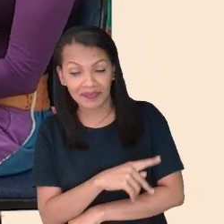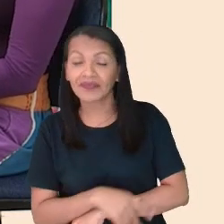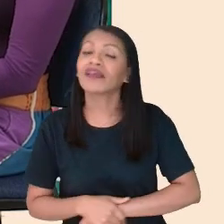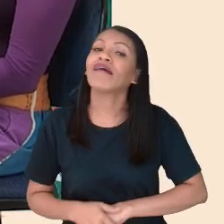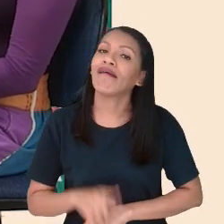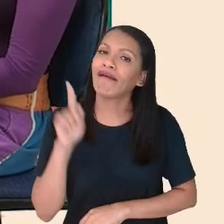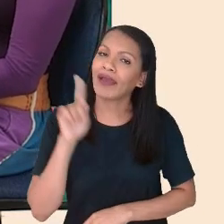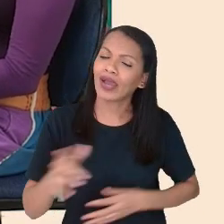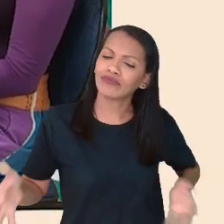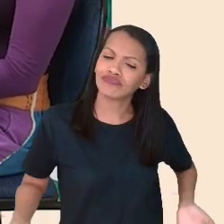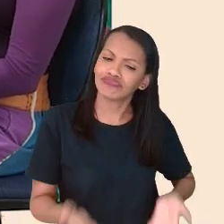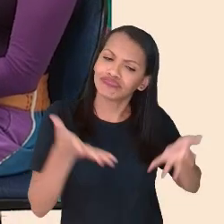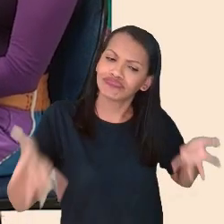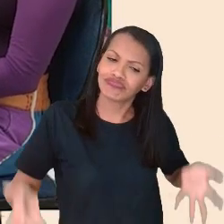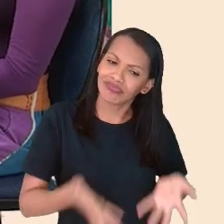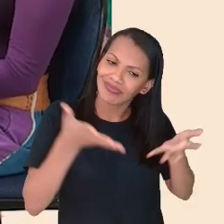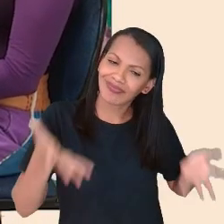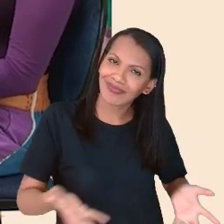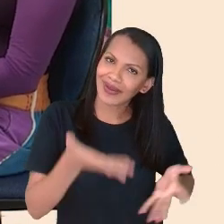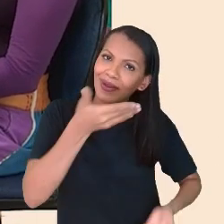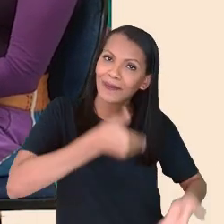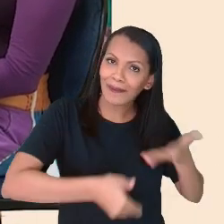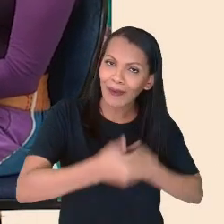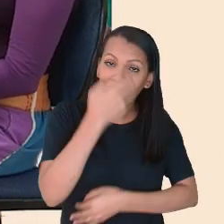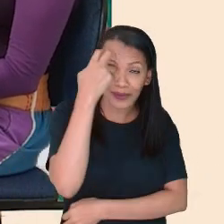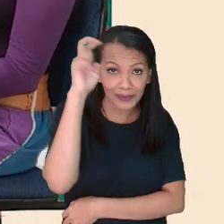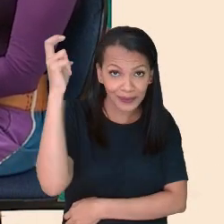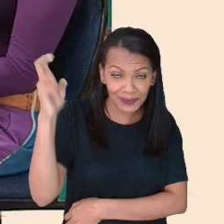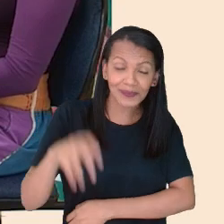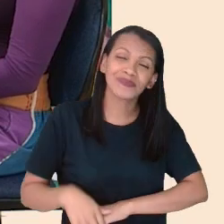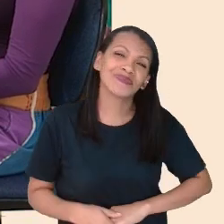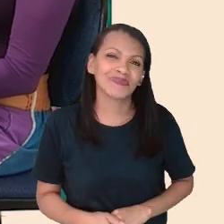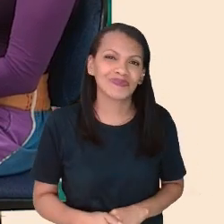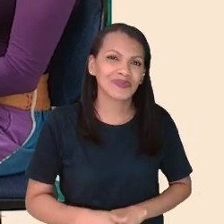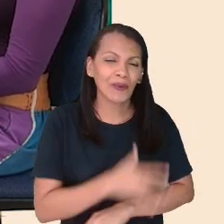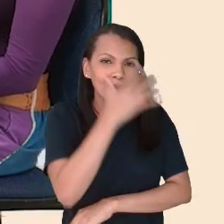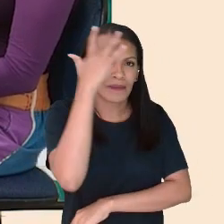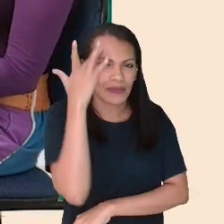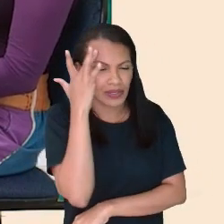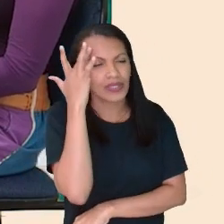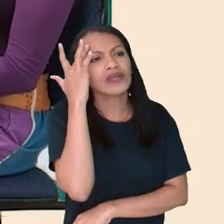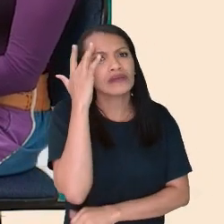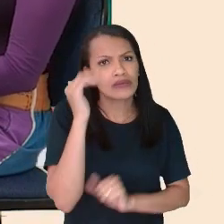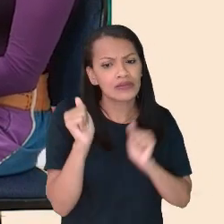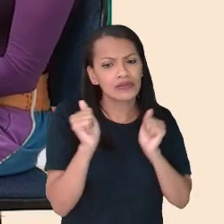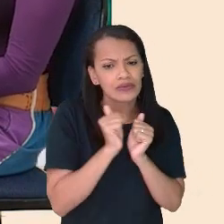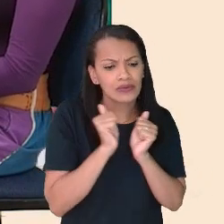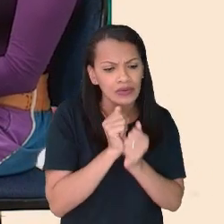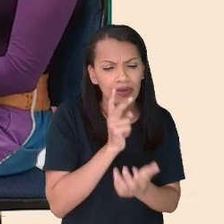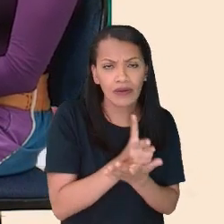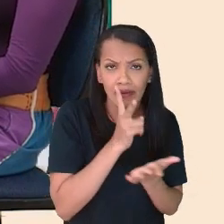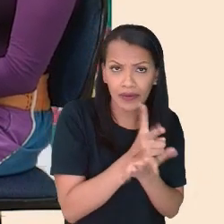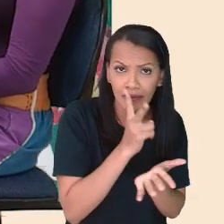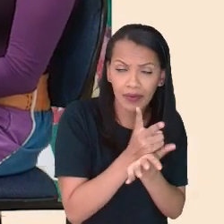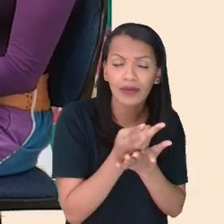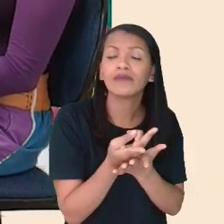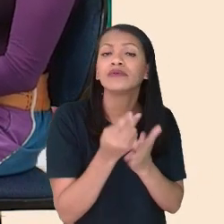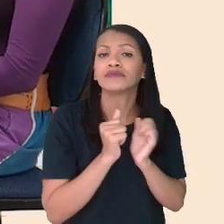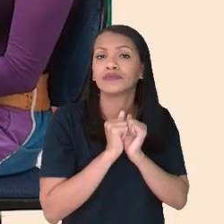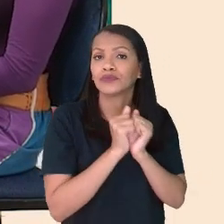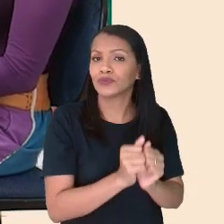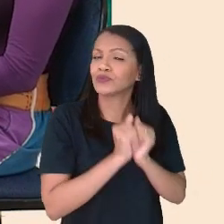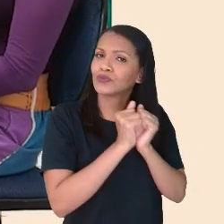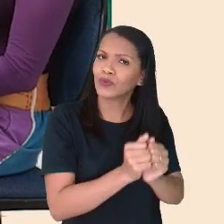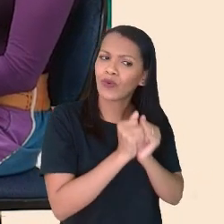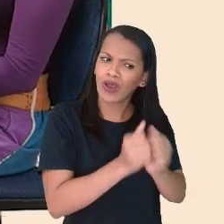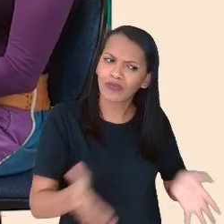uma incentivadora dessa parte cultural, é uma pessoa que está sempre com ela, sempre junto,